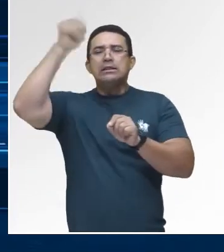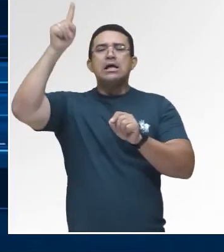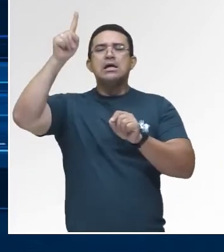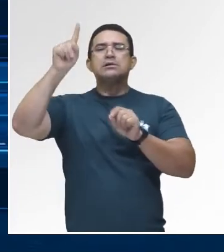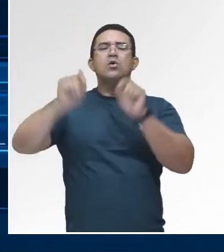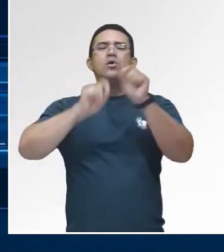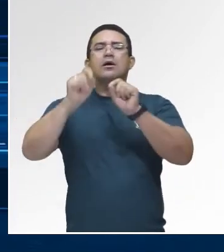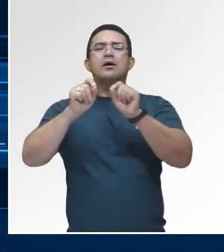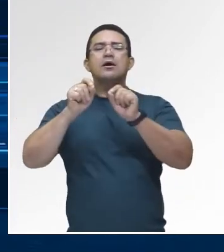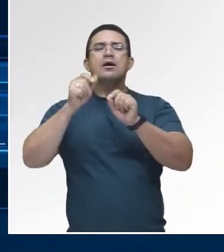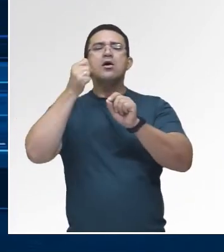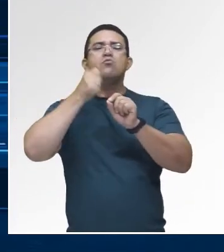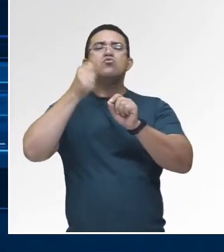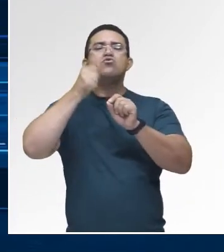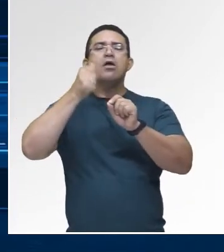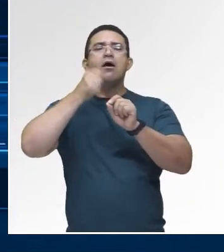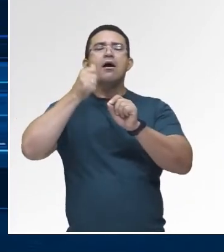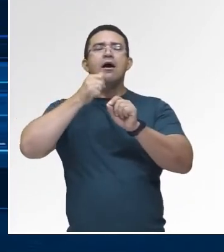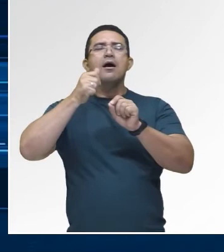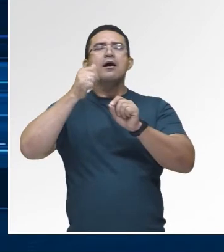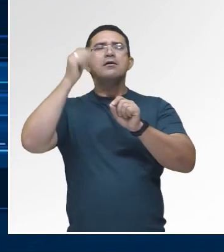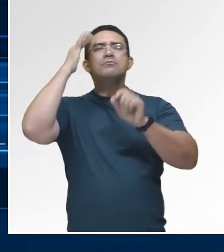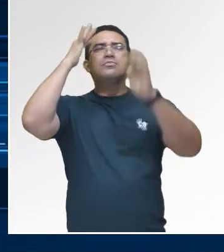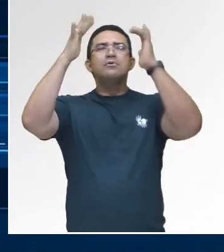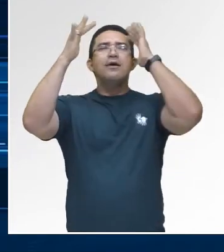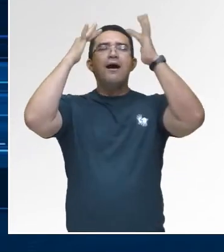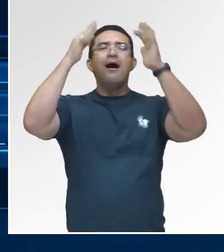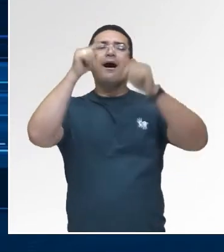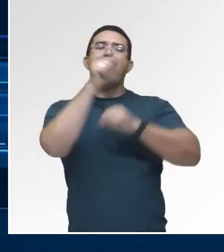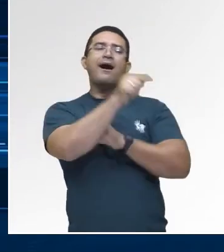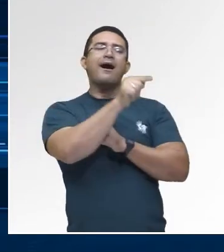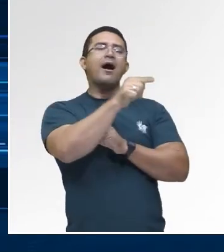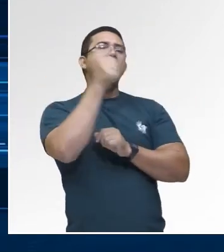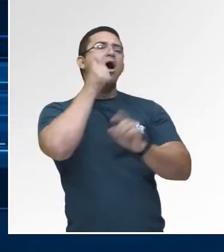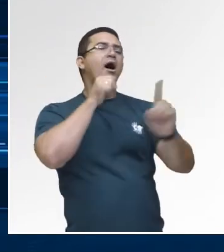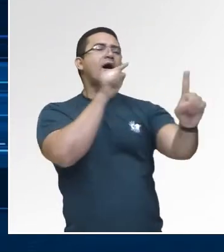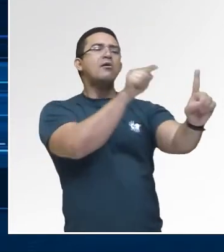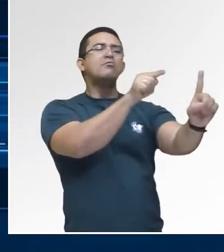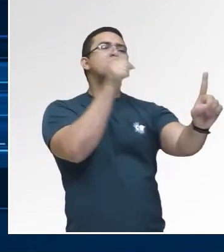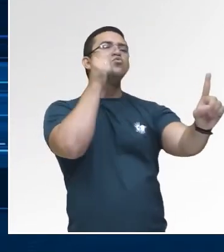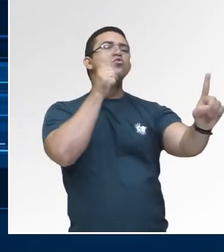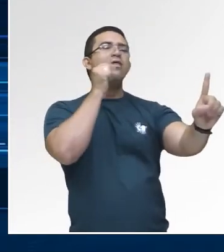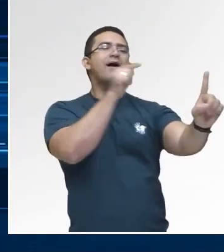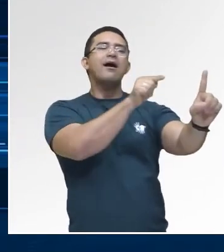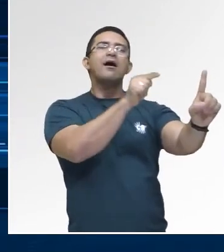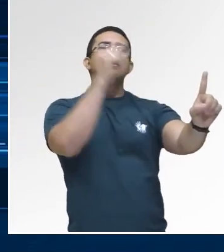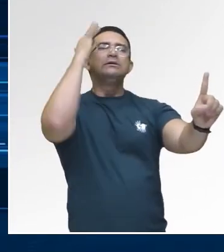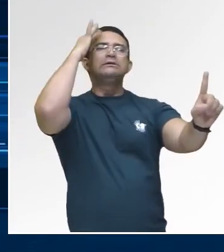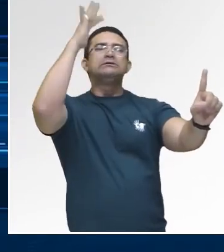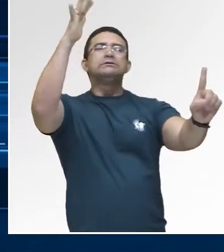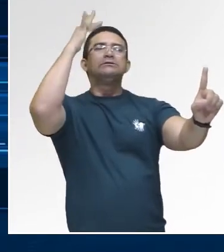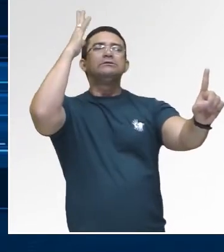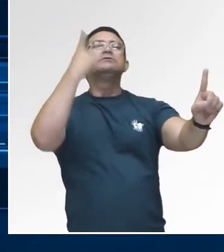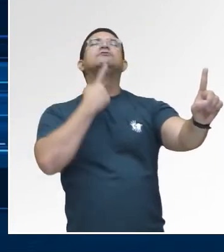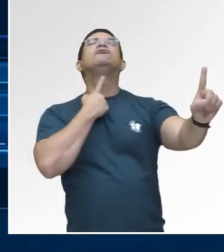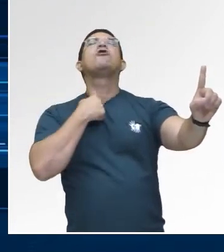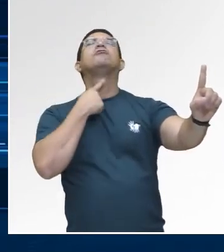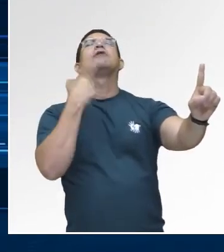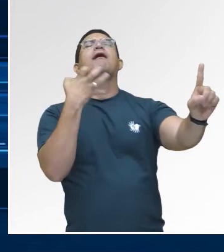Olha só, é uma donzelinha inocente. Então a mulher, ela é idealizada. É